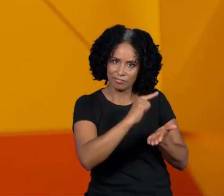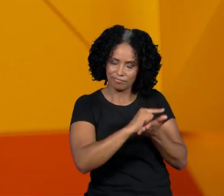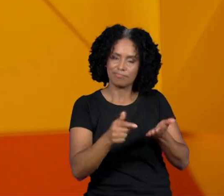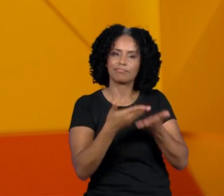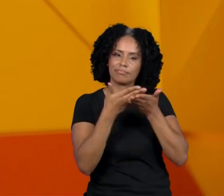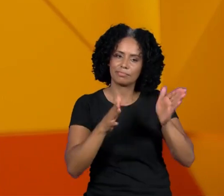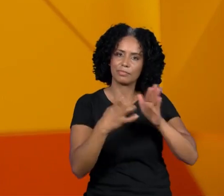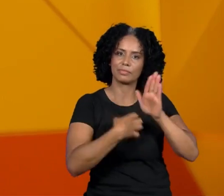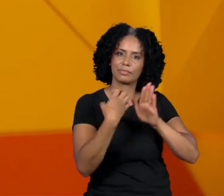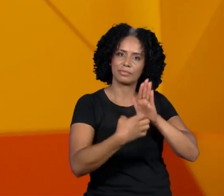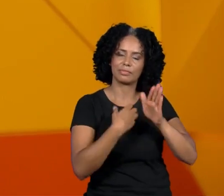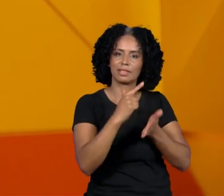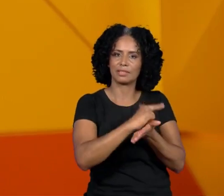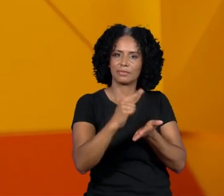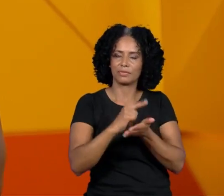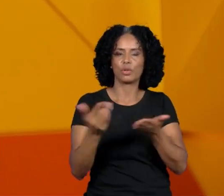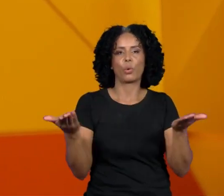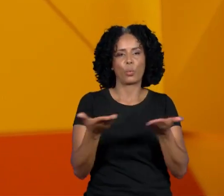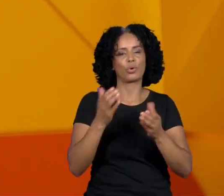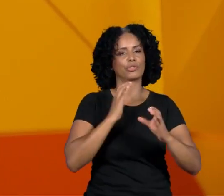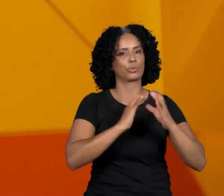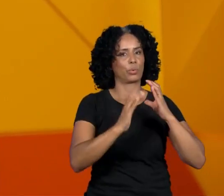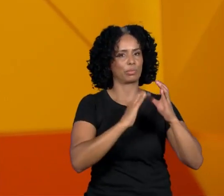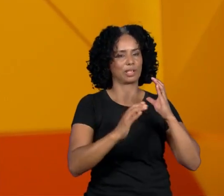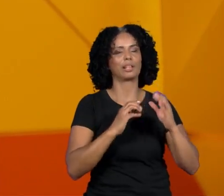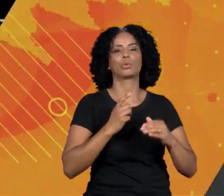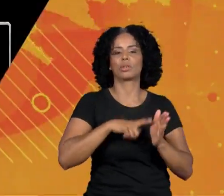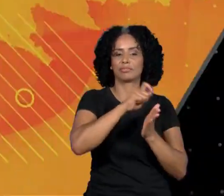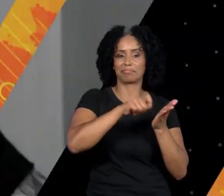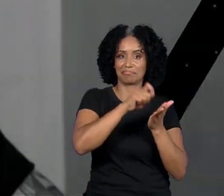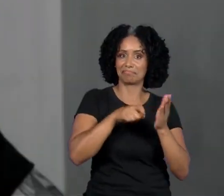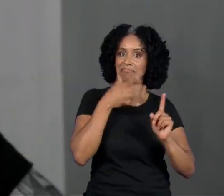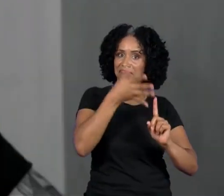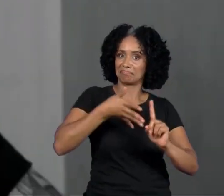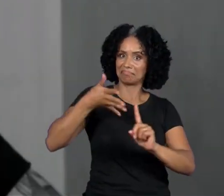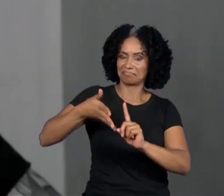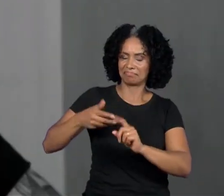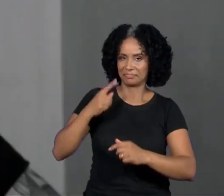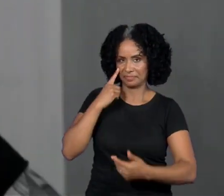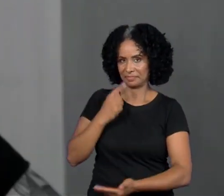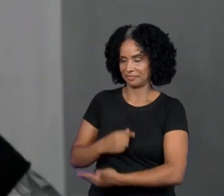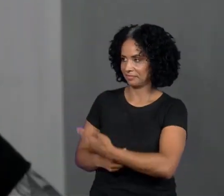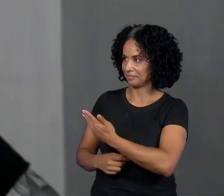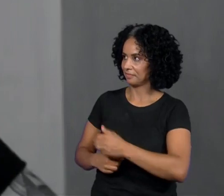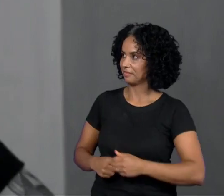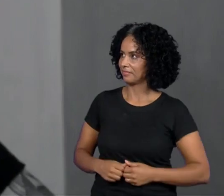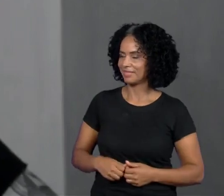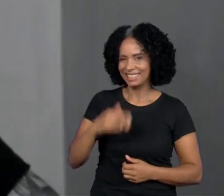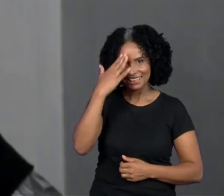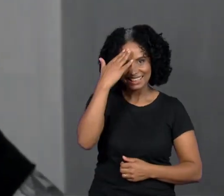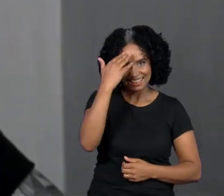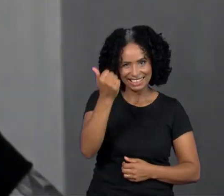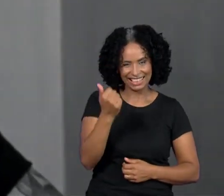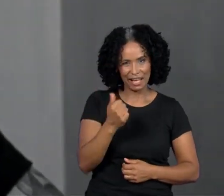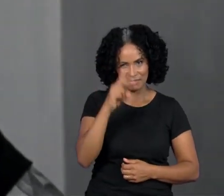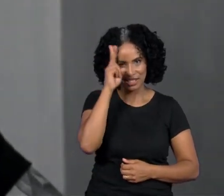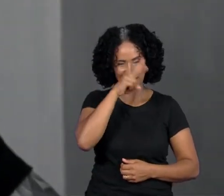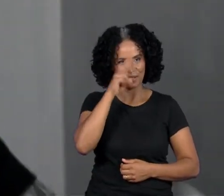trabalha como comunicadora, é escritora e palestrante. Sabe aquela história do estar no lugar certo na hora